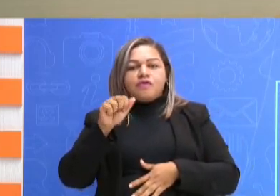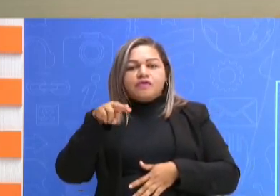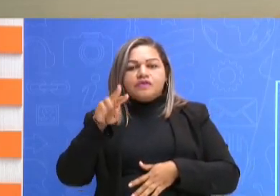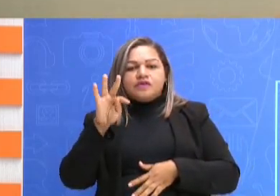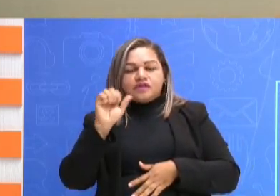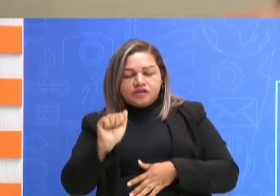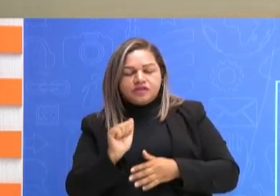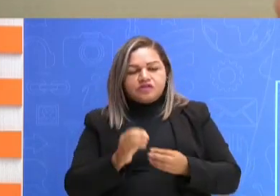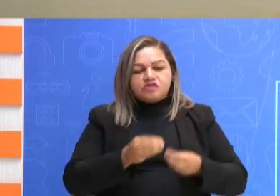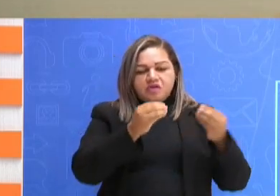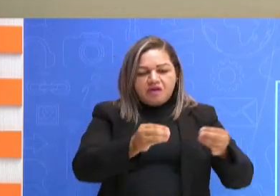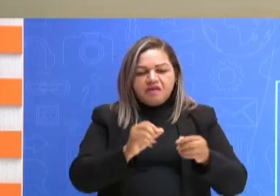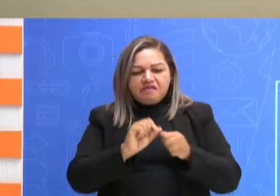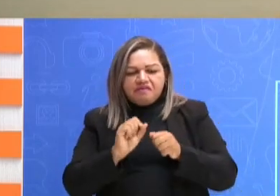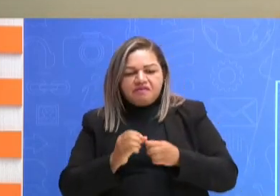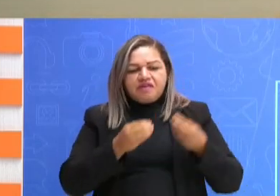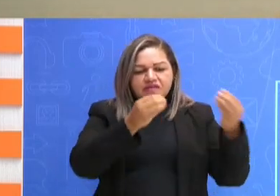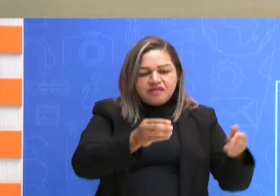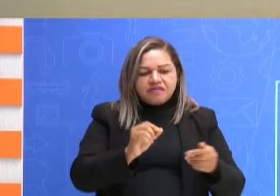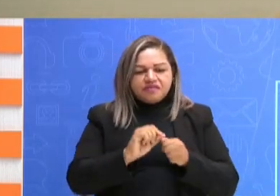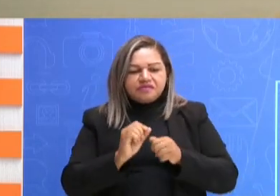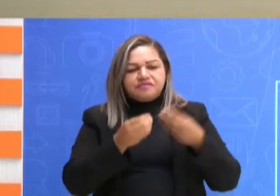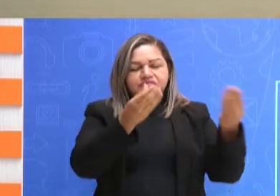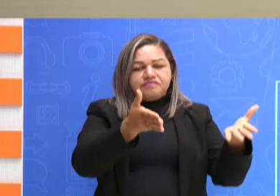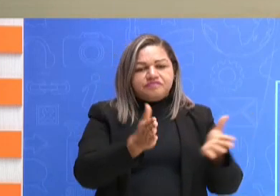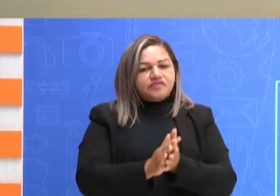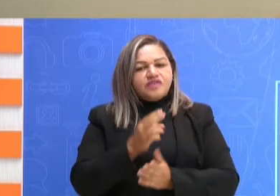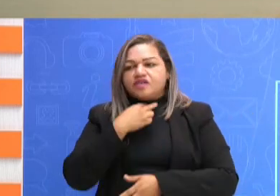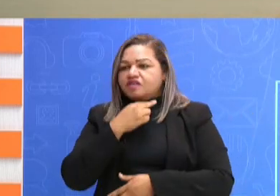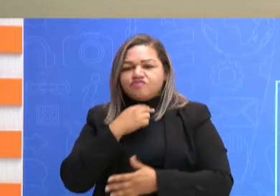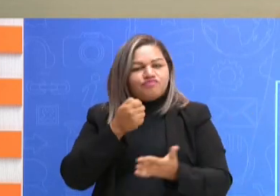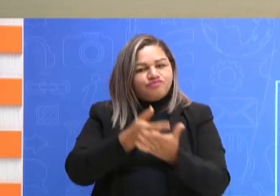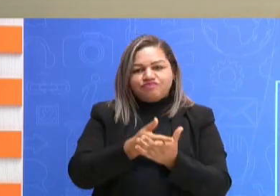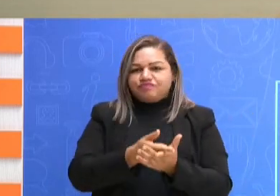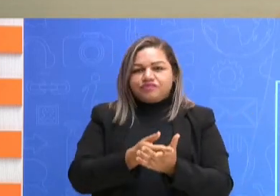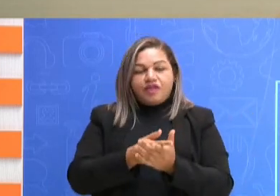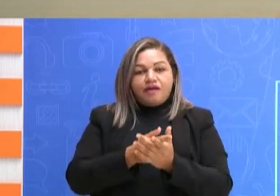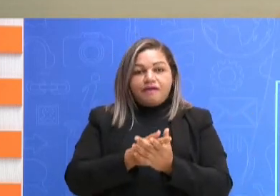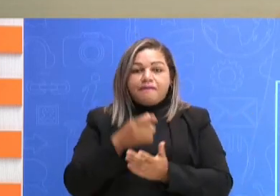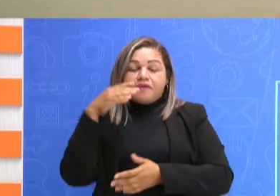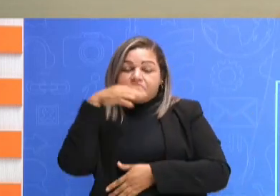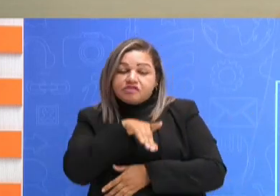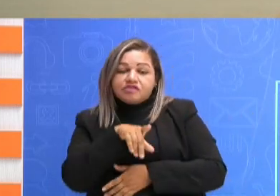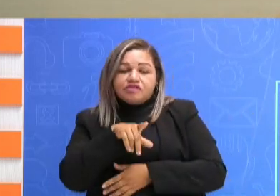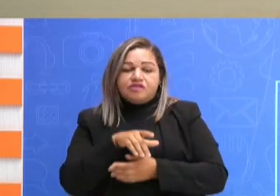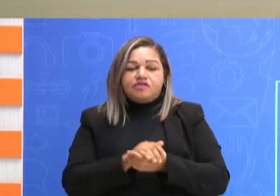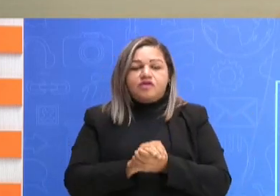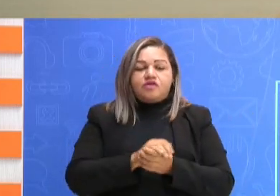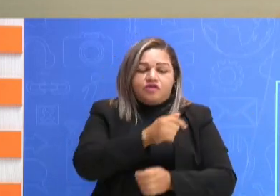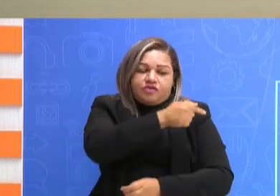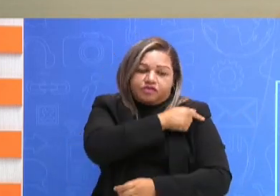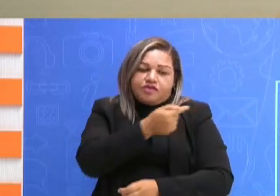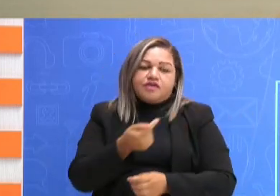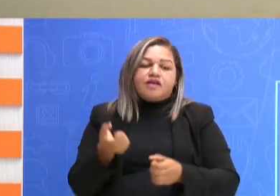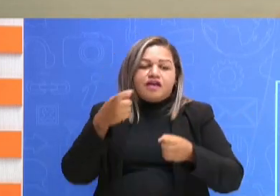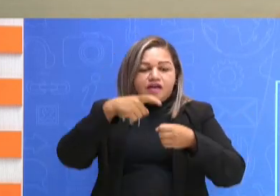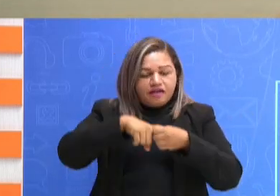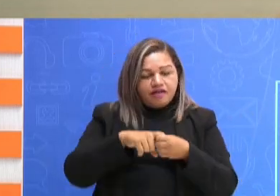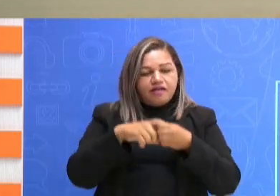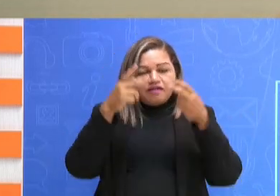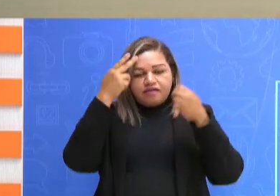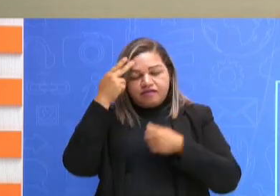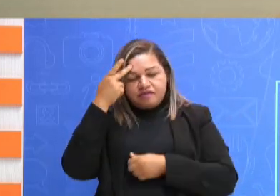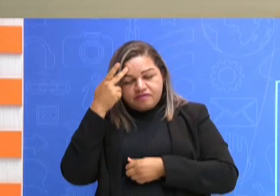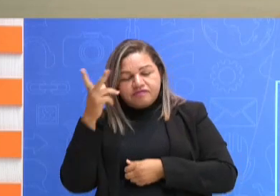gradativa, produz, entrega, ainda não podemos comprar. Mas tão logo nós podemos vacinar nosso povo, as aulas voltarão ao normal